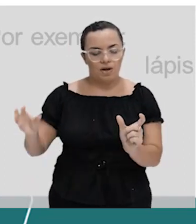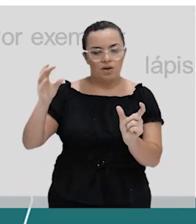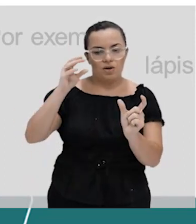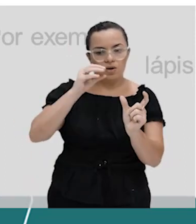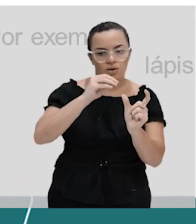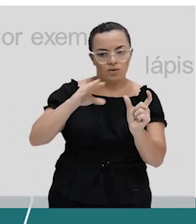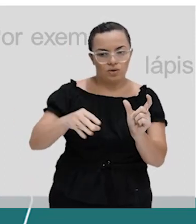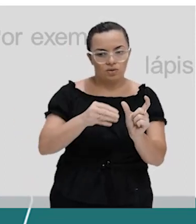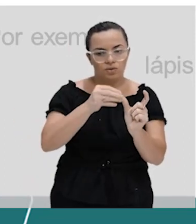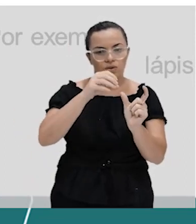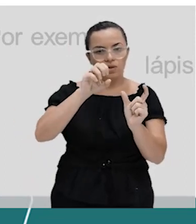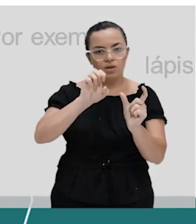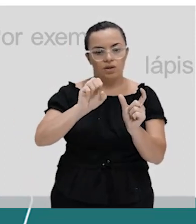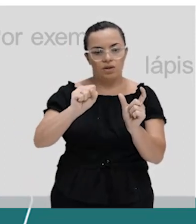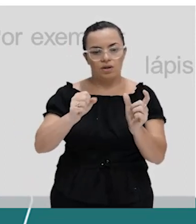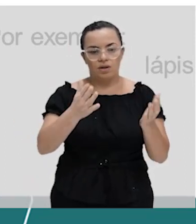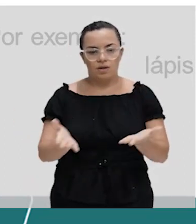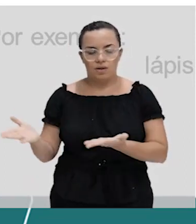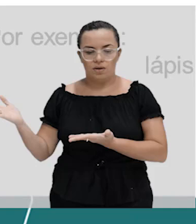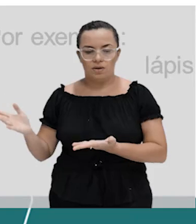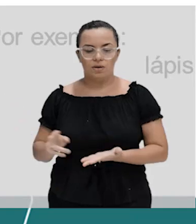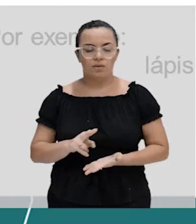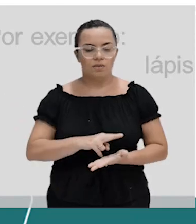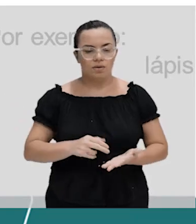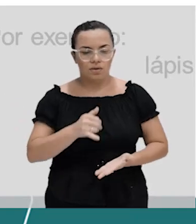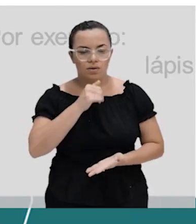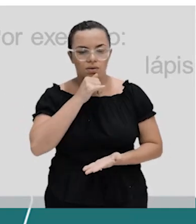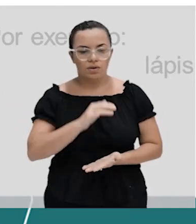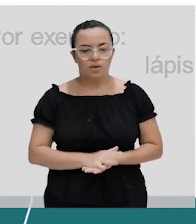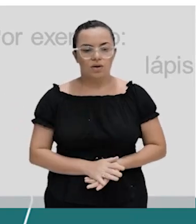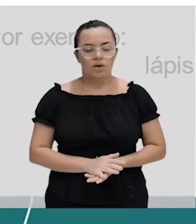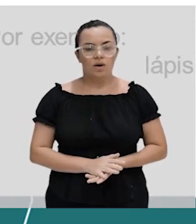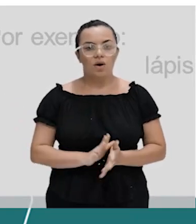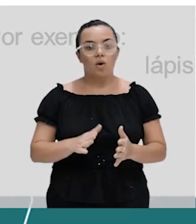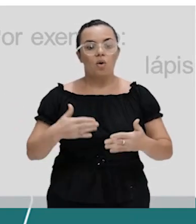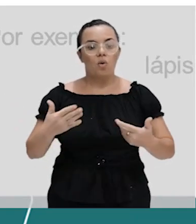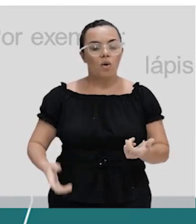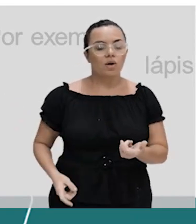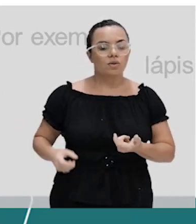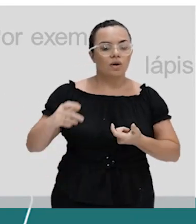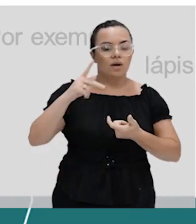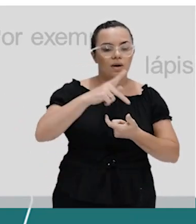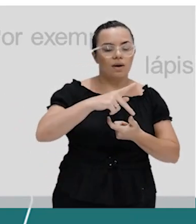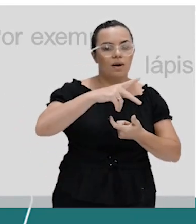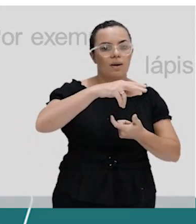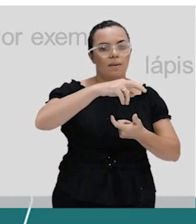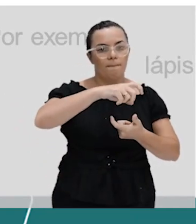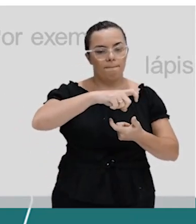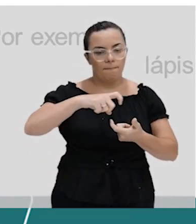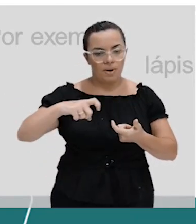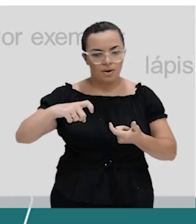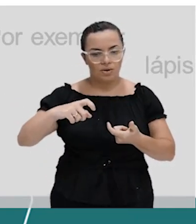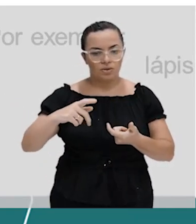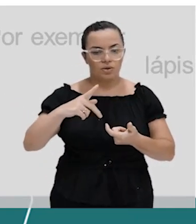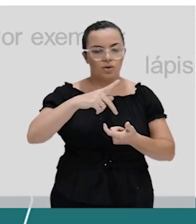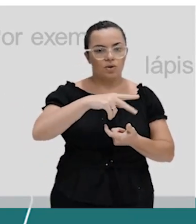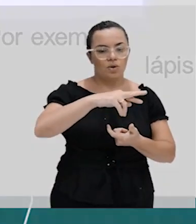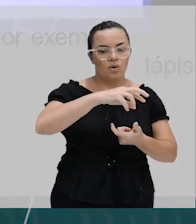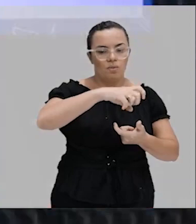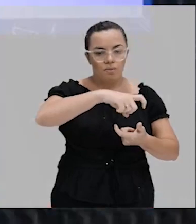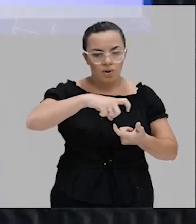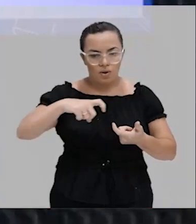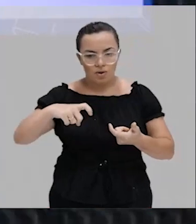retroses. Quando paroxítonos ou proparoxítonos ficam invariáveis, por exemplo, o lápis,